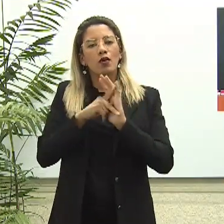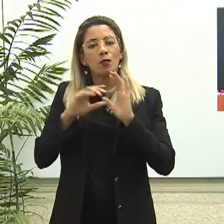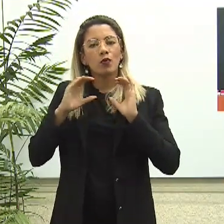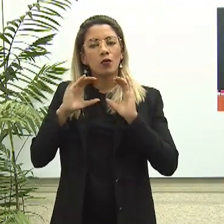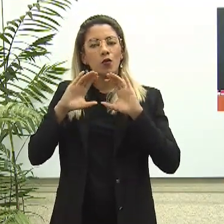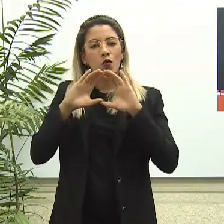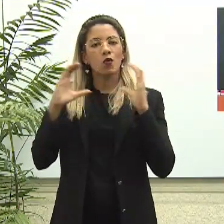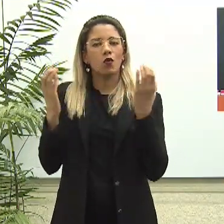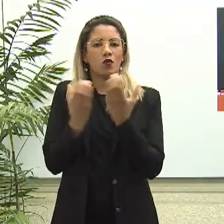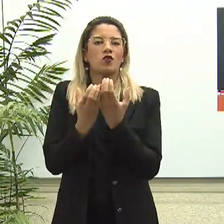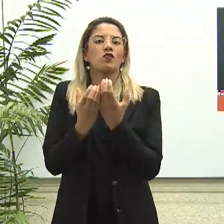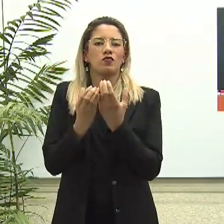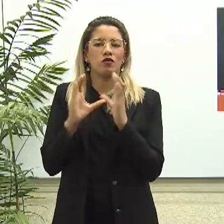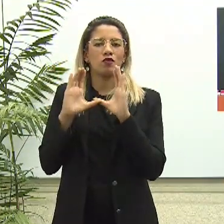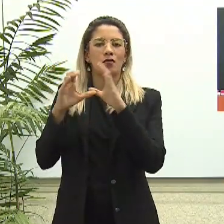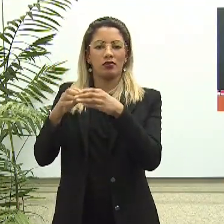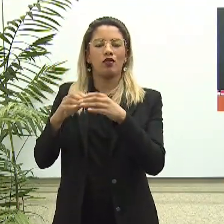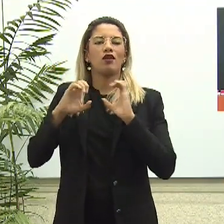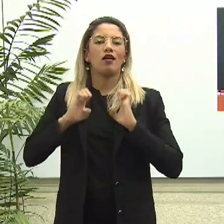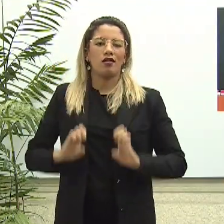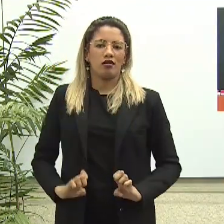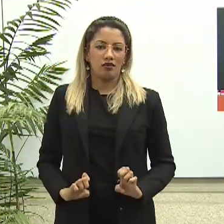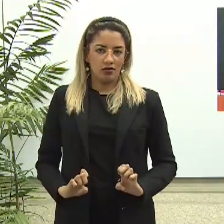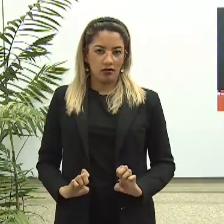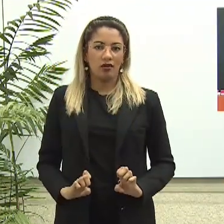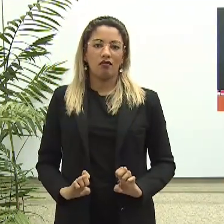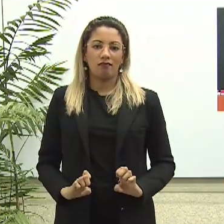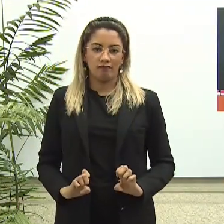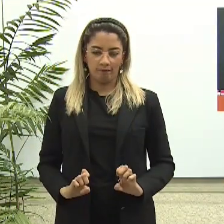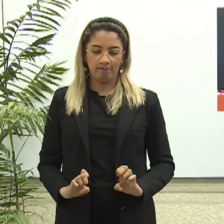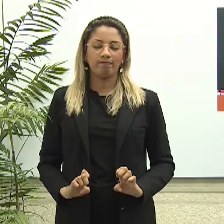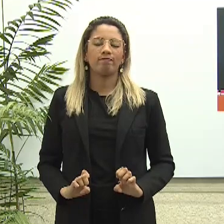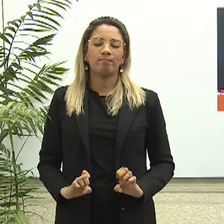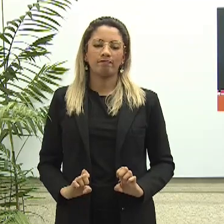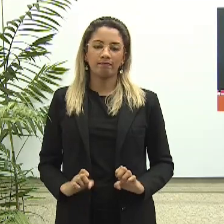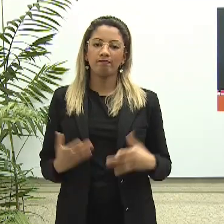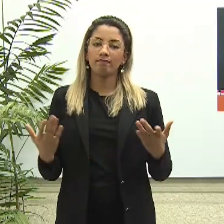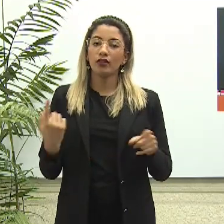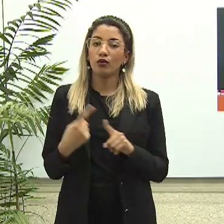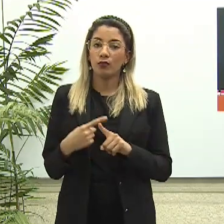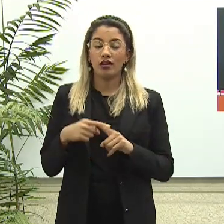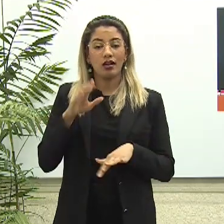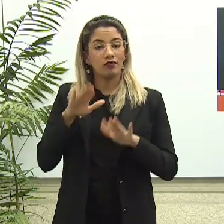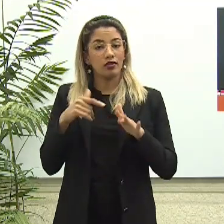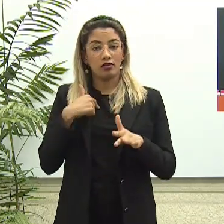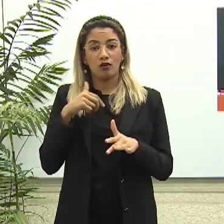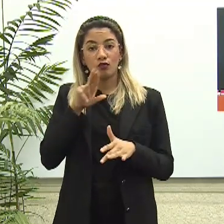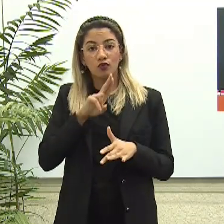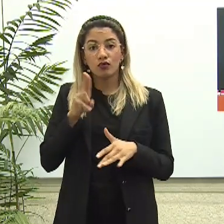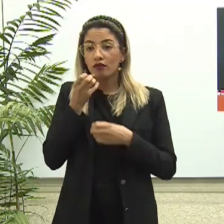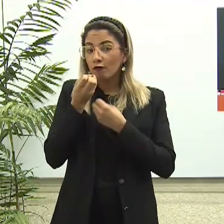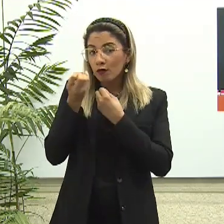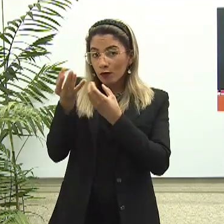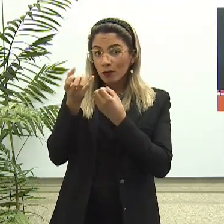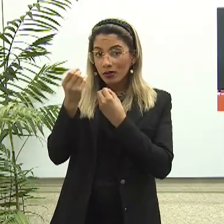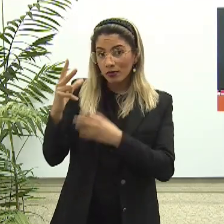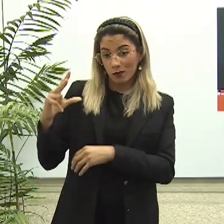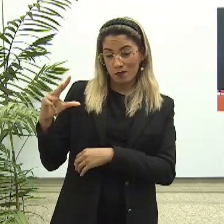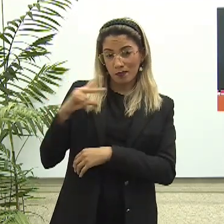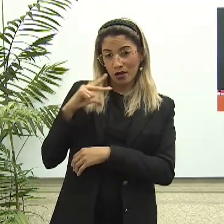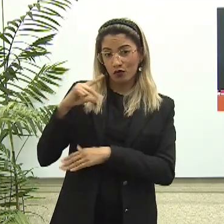ética eu tenho que submeter a comissão de ética porque não é assim porque eu posso estar extraindo dados sensíveis das